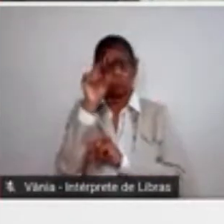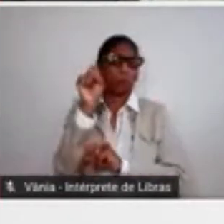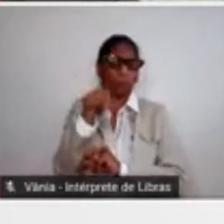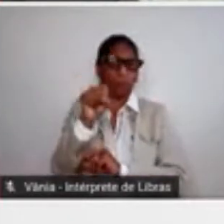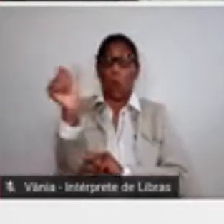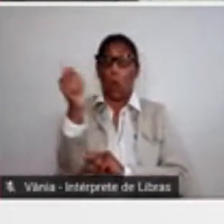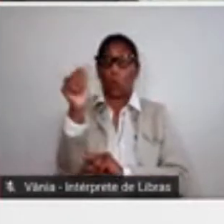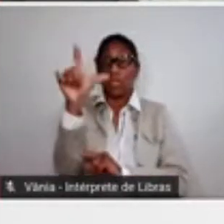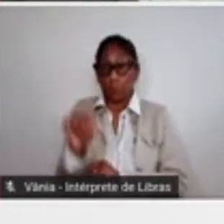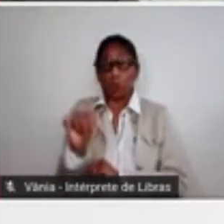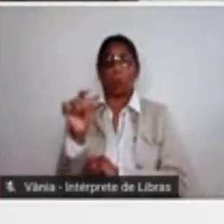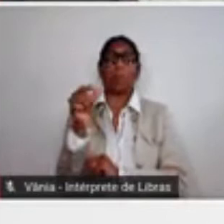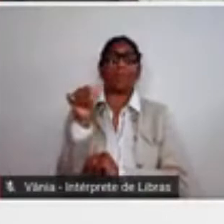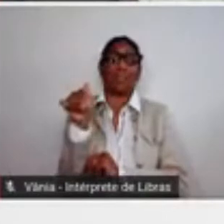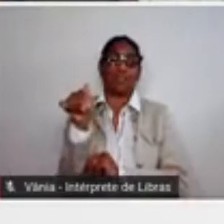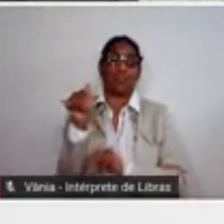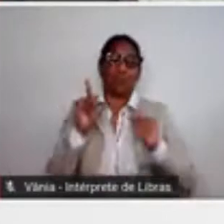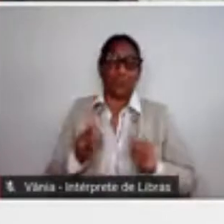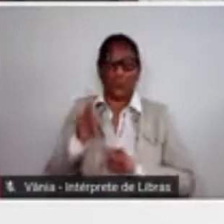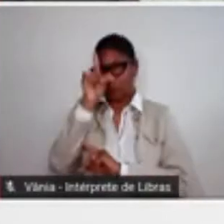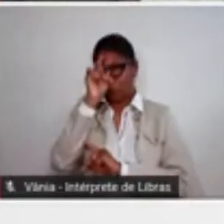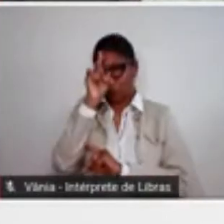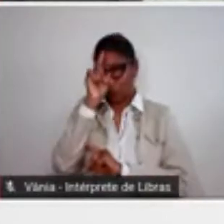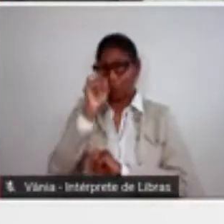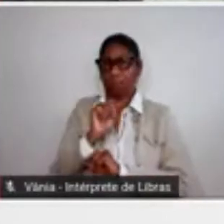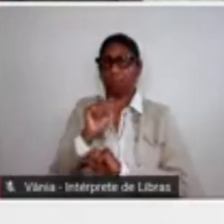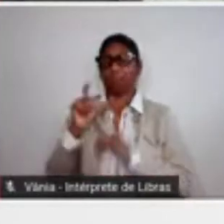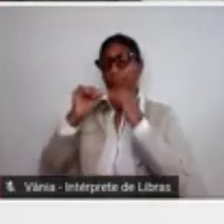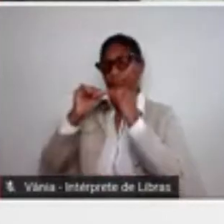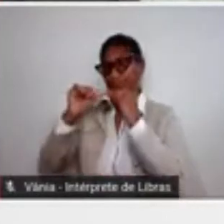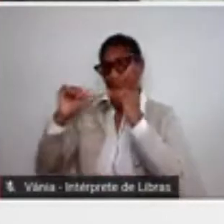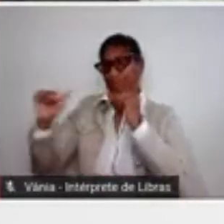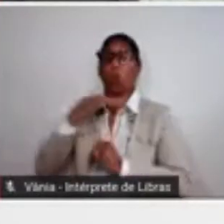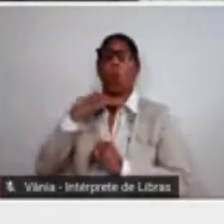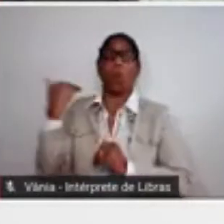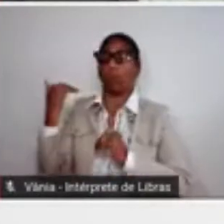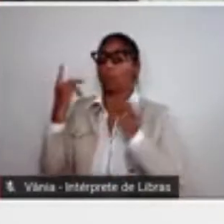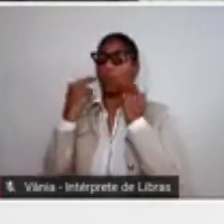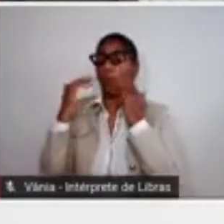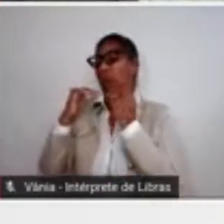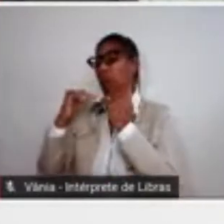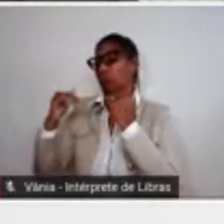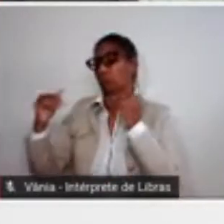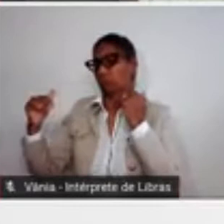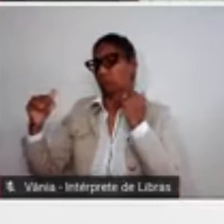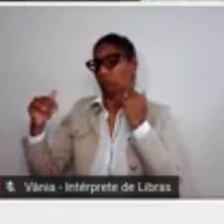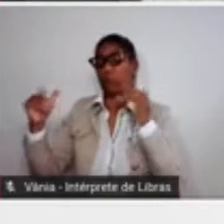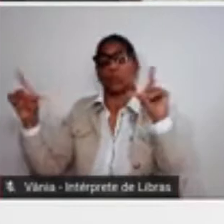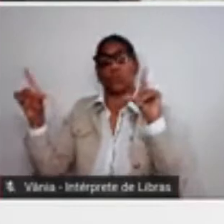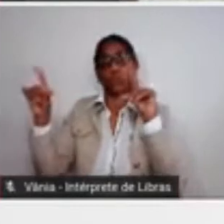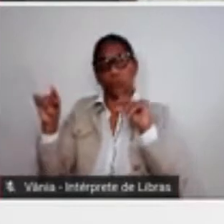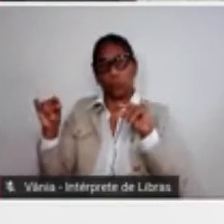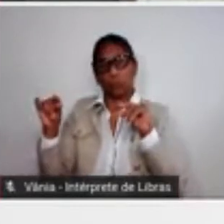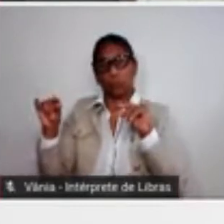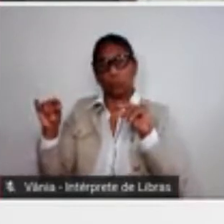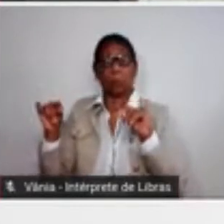para 7, teve estabilização no número de óbitos e teve diminuição, melhora